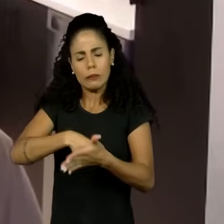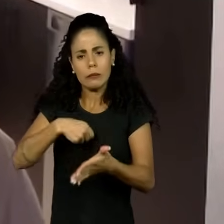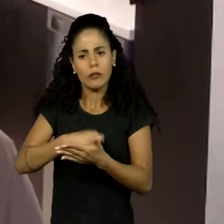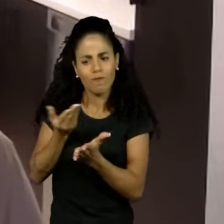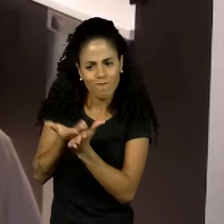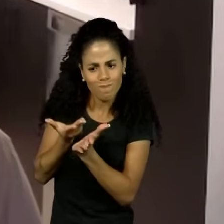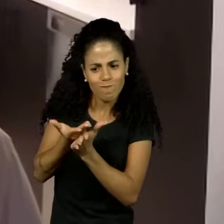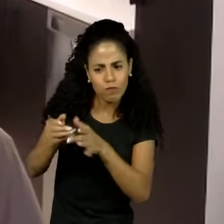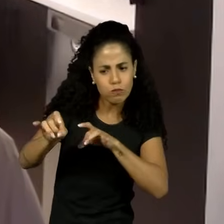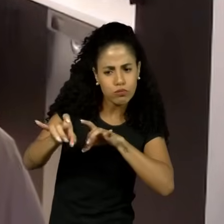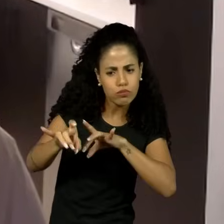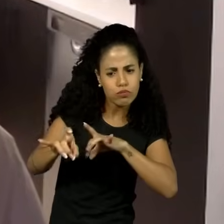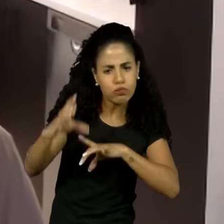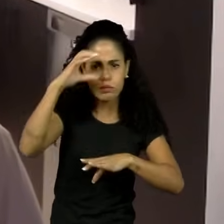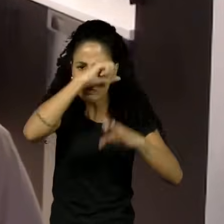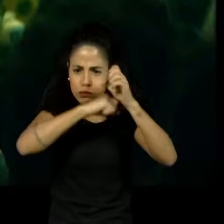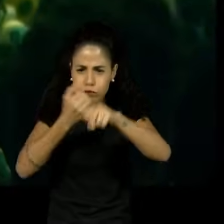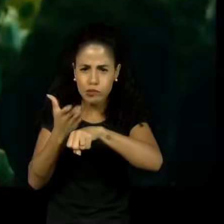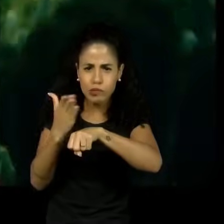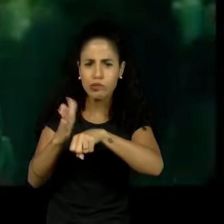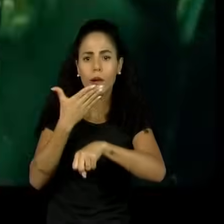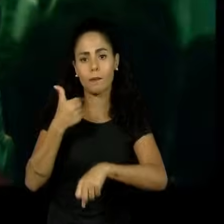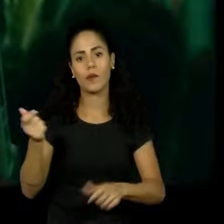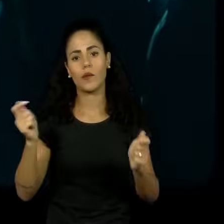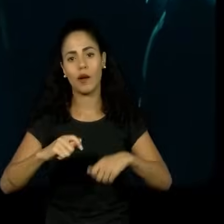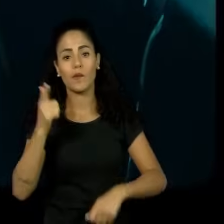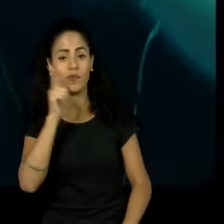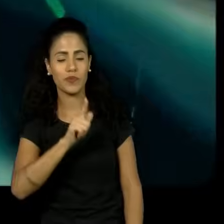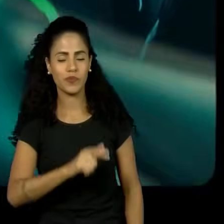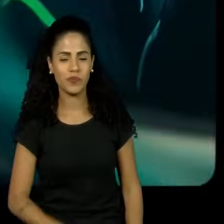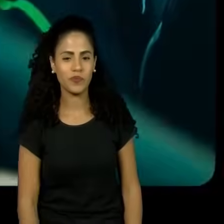a gente tem muito potencial a melhorar.